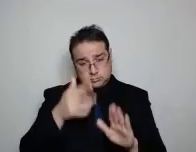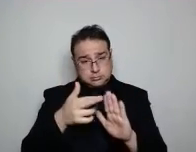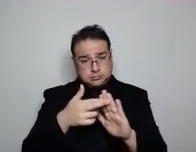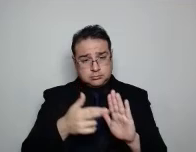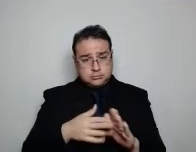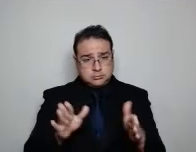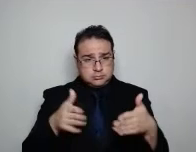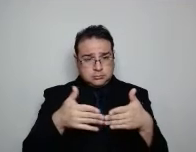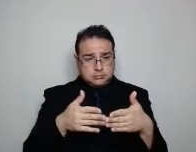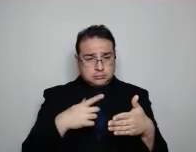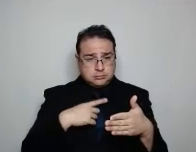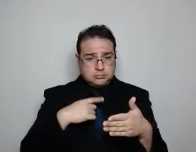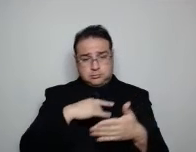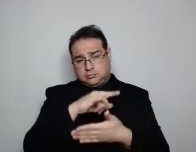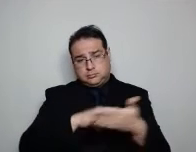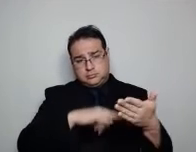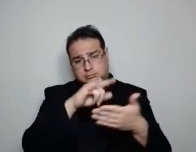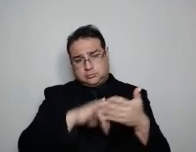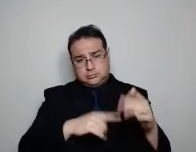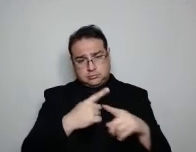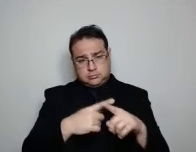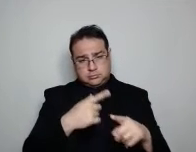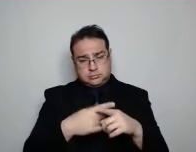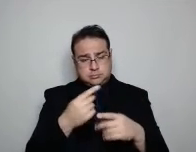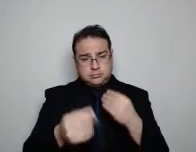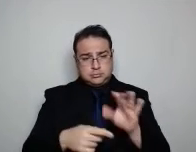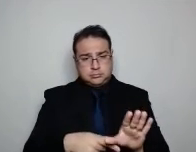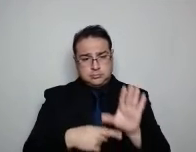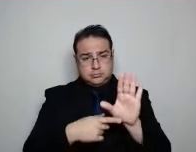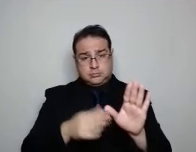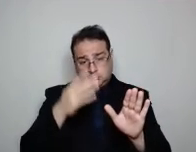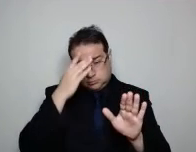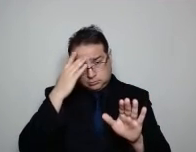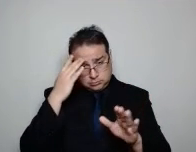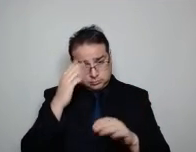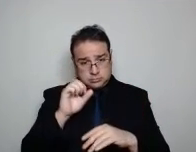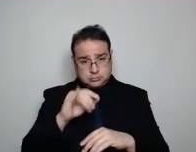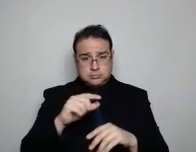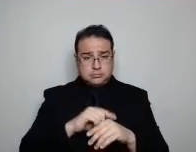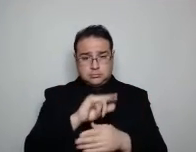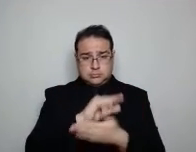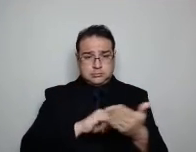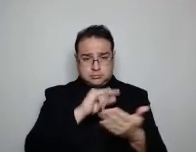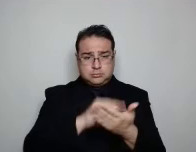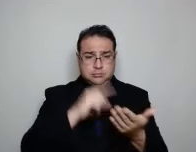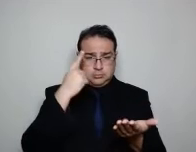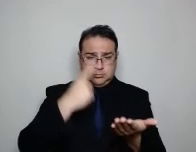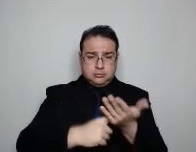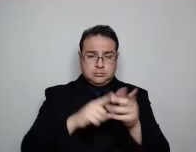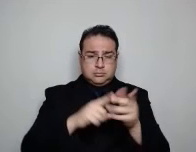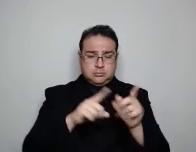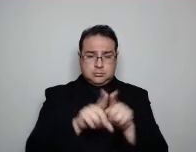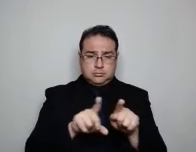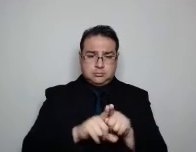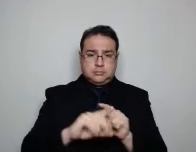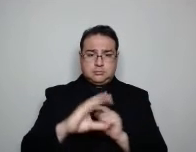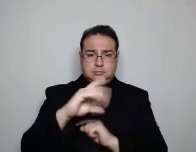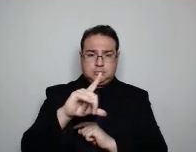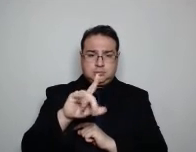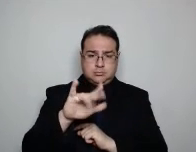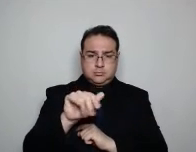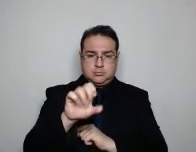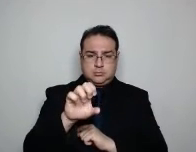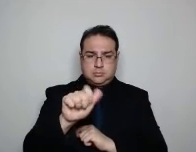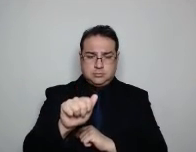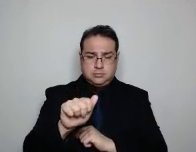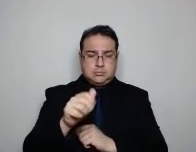desse contrato contra o beneficiário. O contrato não estabelece uma cláusula limitativa desse tratamento ou uma